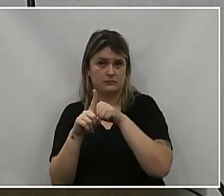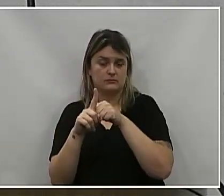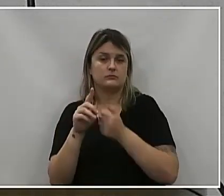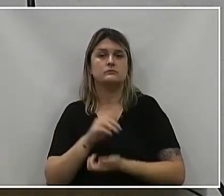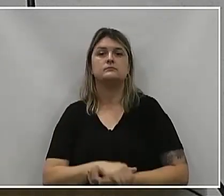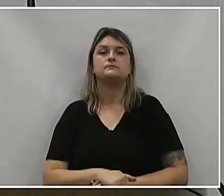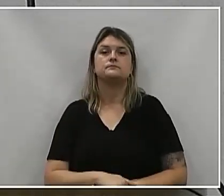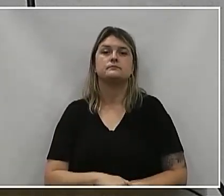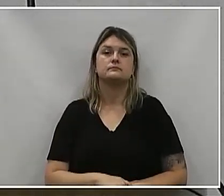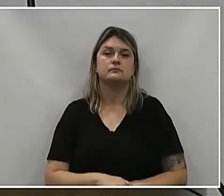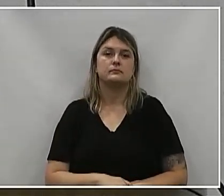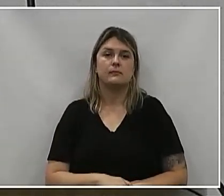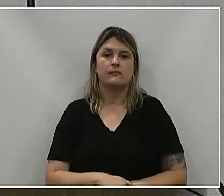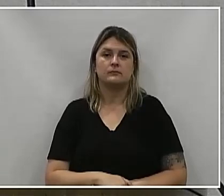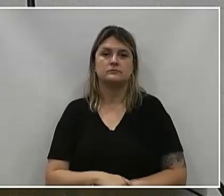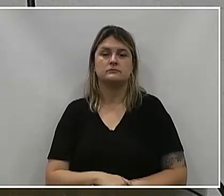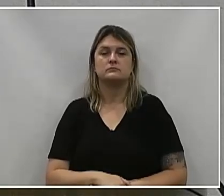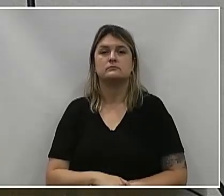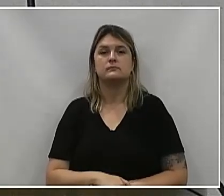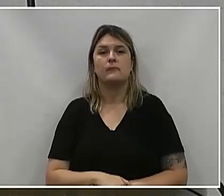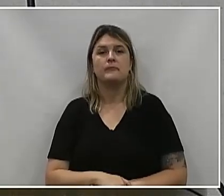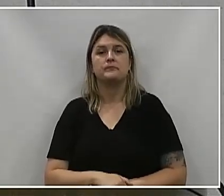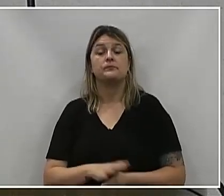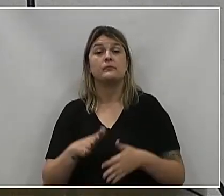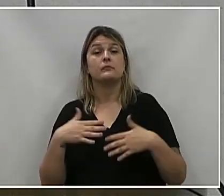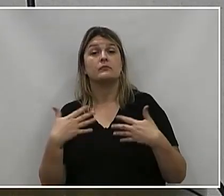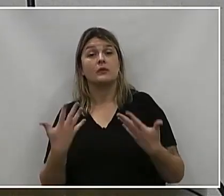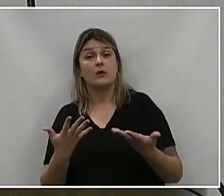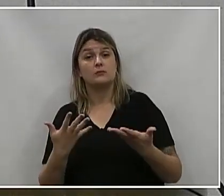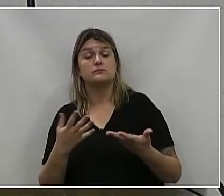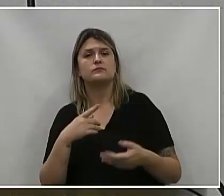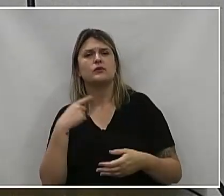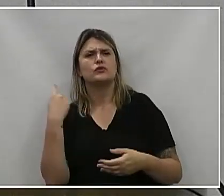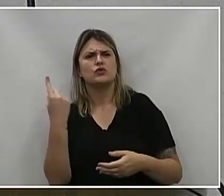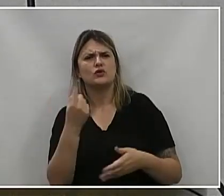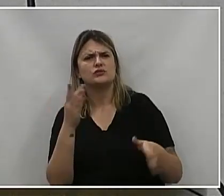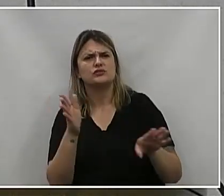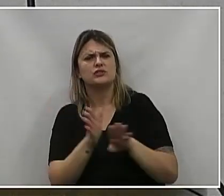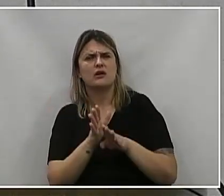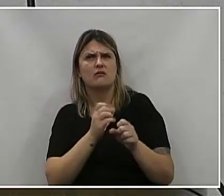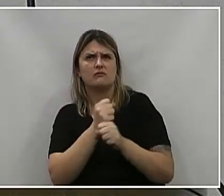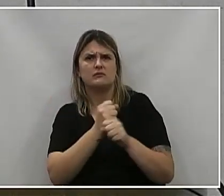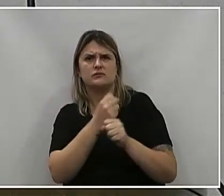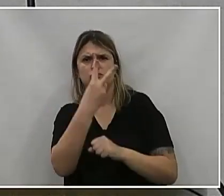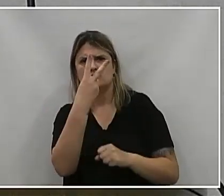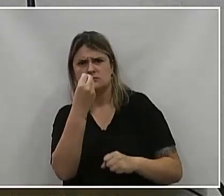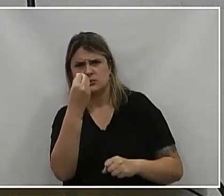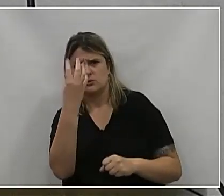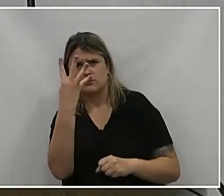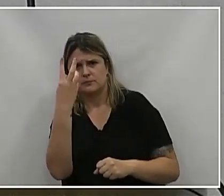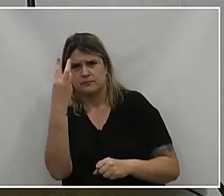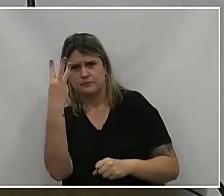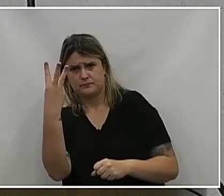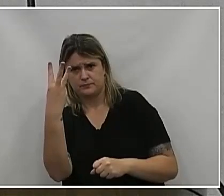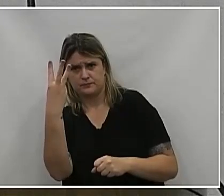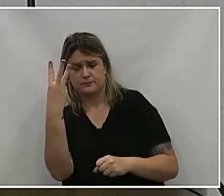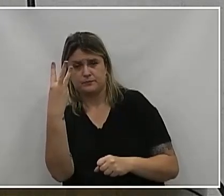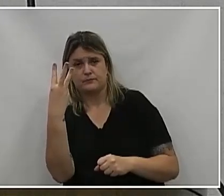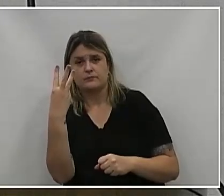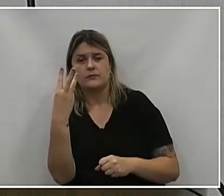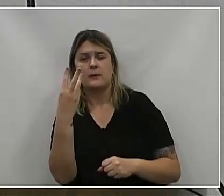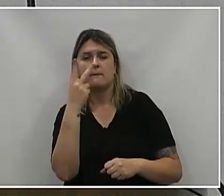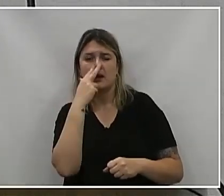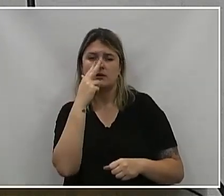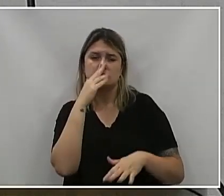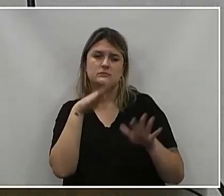os anteriores que nós tivemos de IGPM. Então, nós chegaríamos lá em 2043 com um